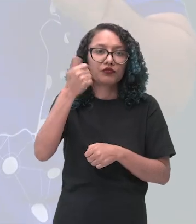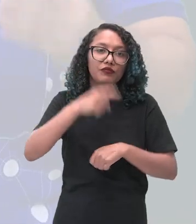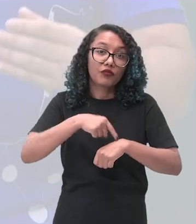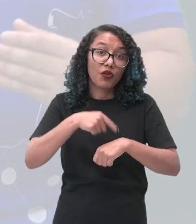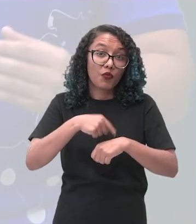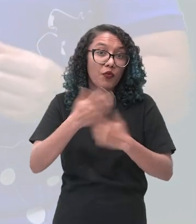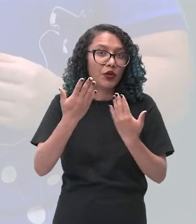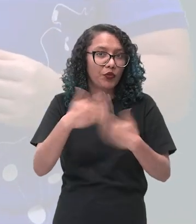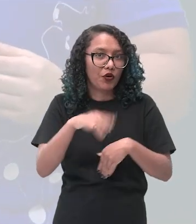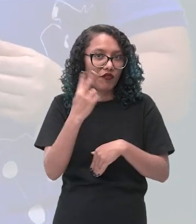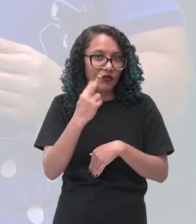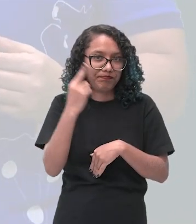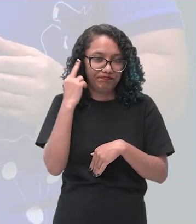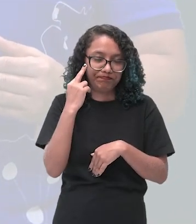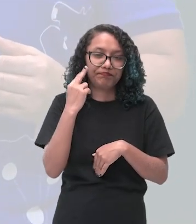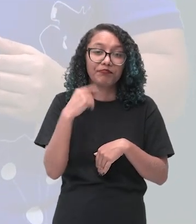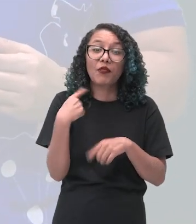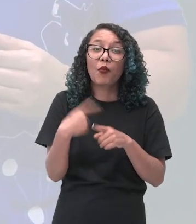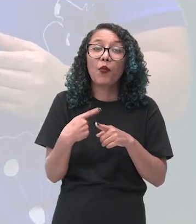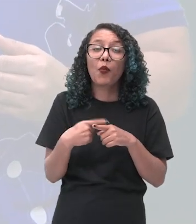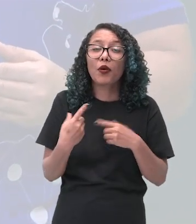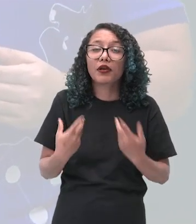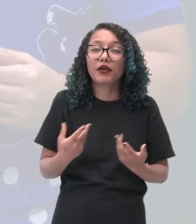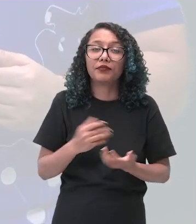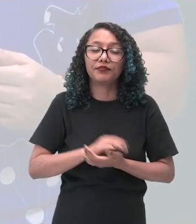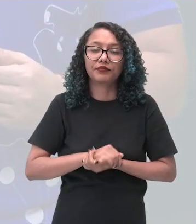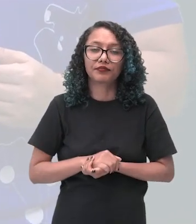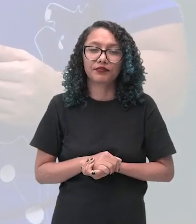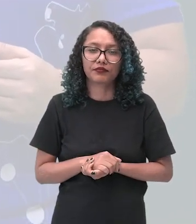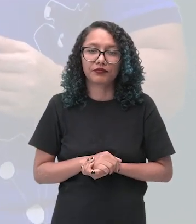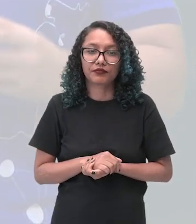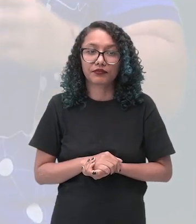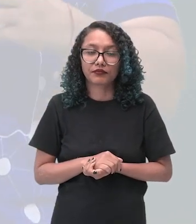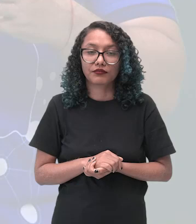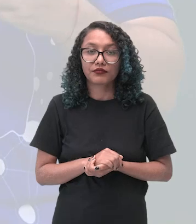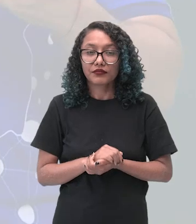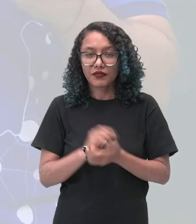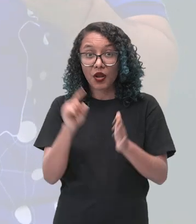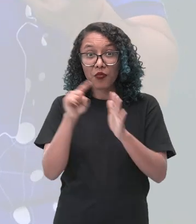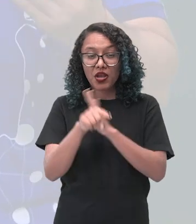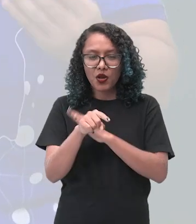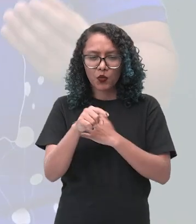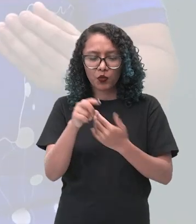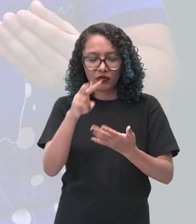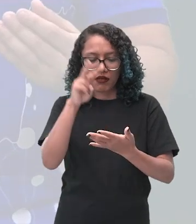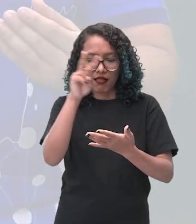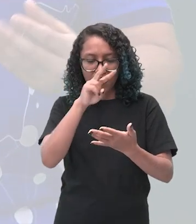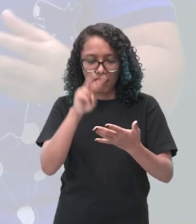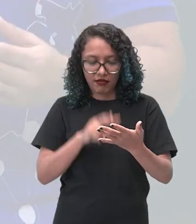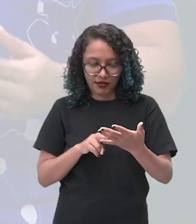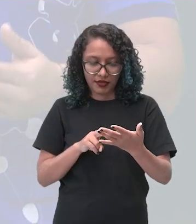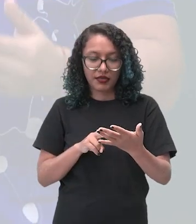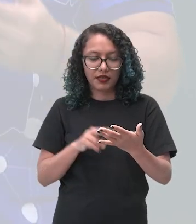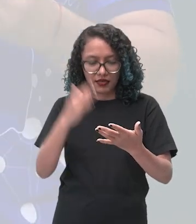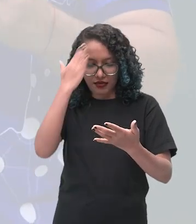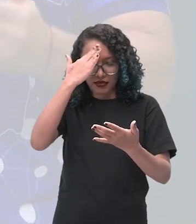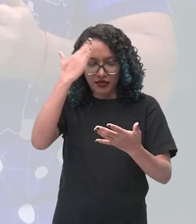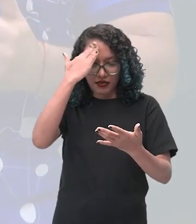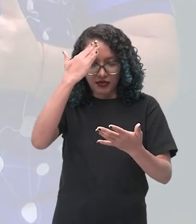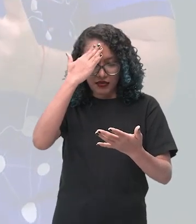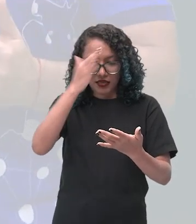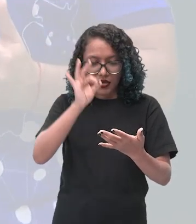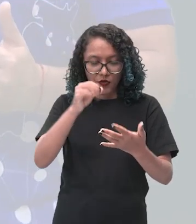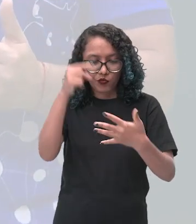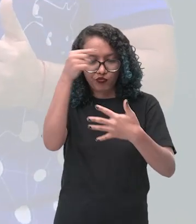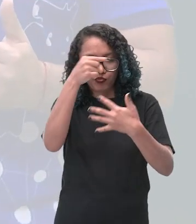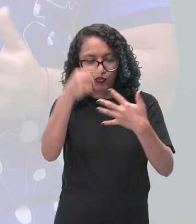uma avaliação. Porque você vai ler a pergunta, né? Você vai entender a pergunta, você vai ver as